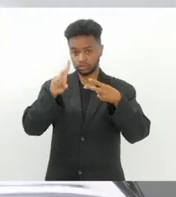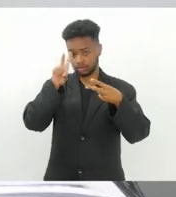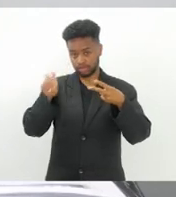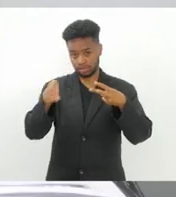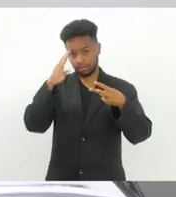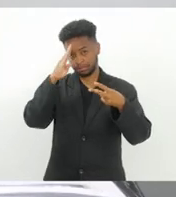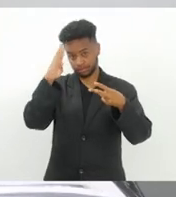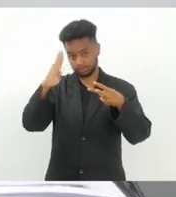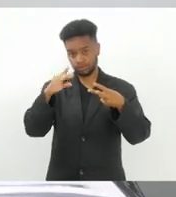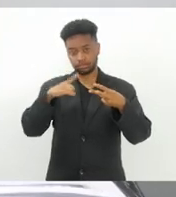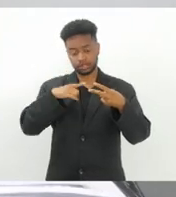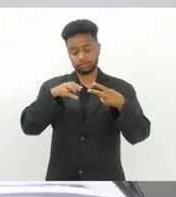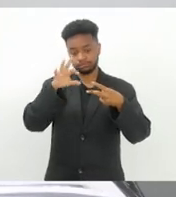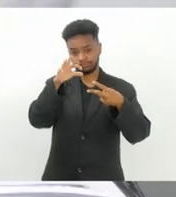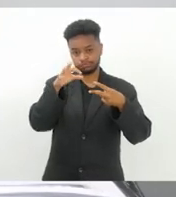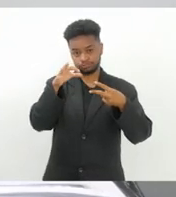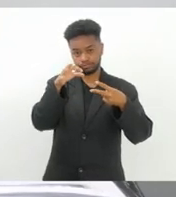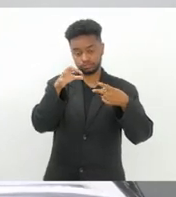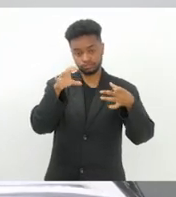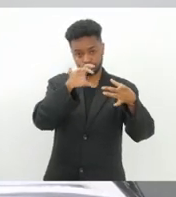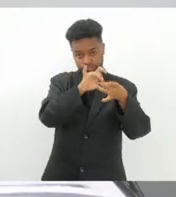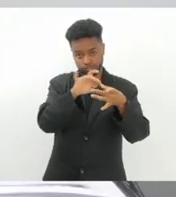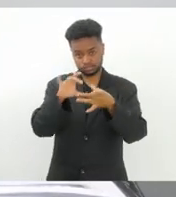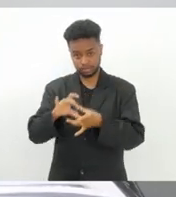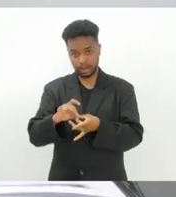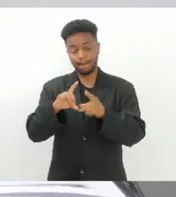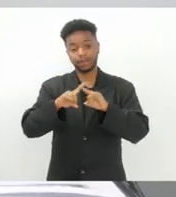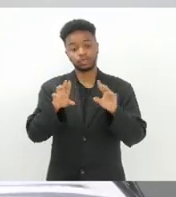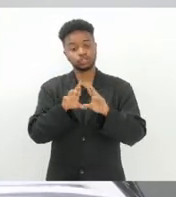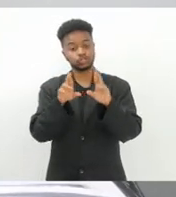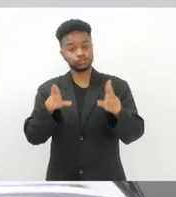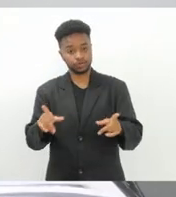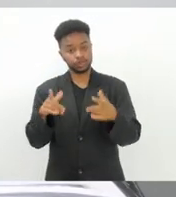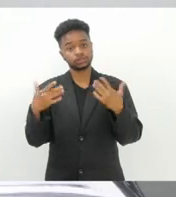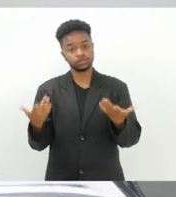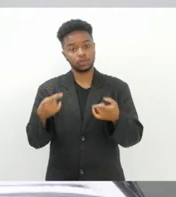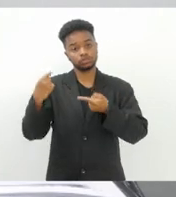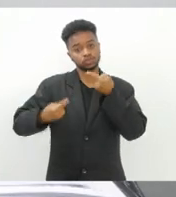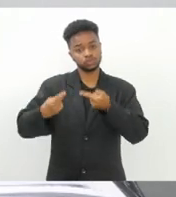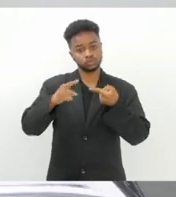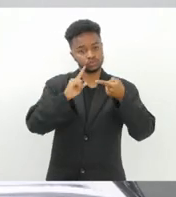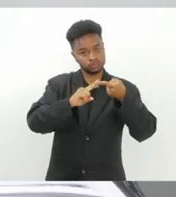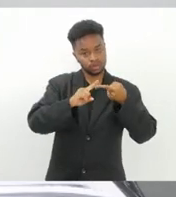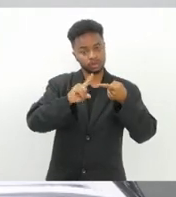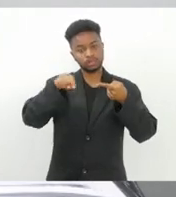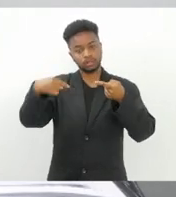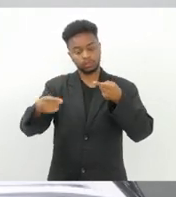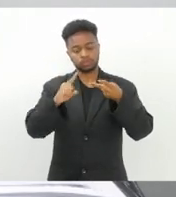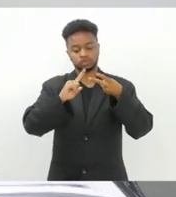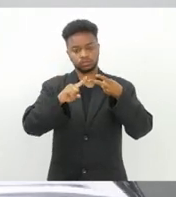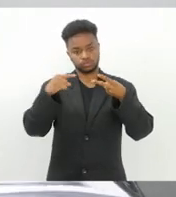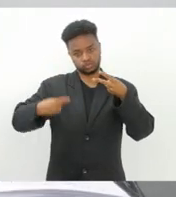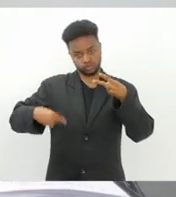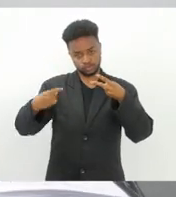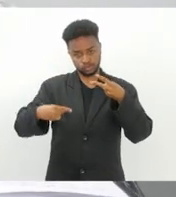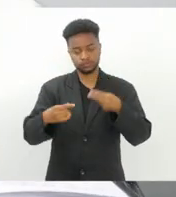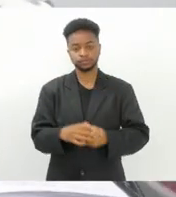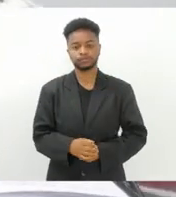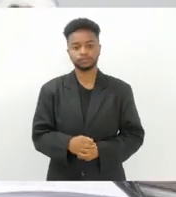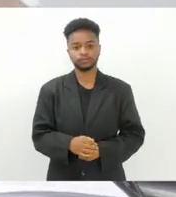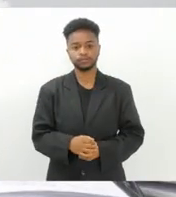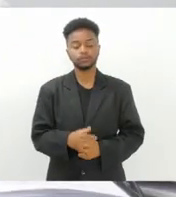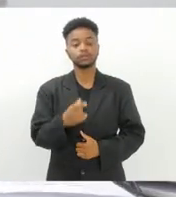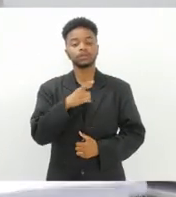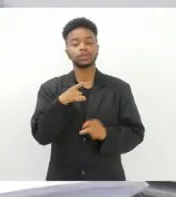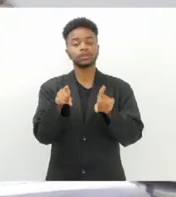são conexos, mas são diferentes. Então, a gente vai tratar primeiro um e depois o outro. Não, também vamos ter algo